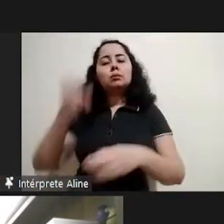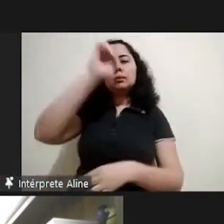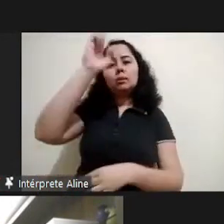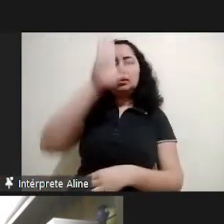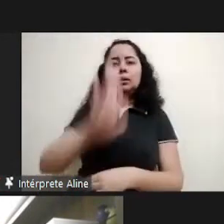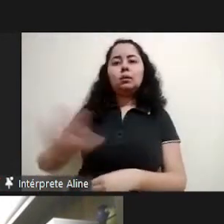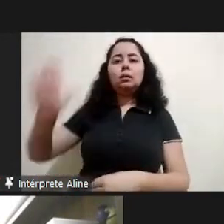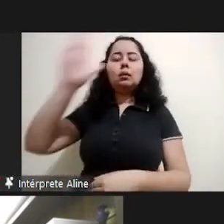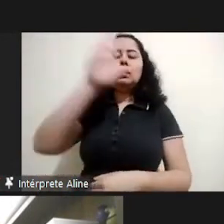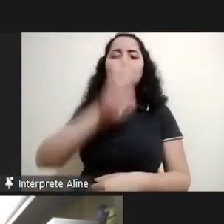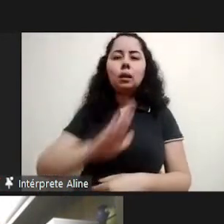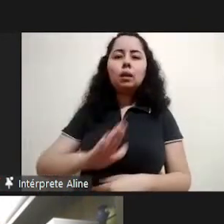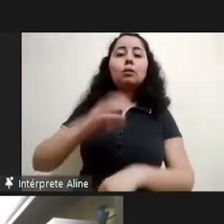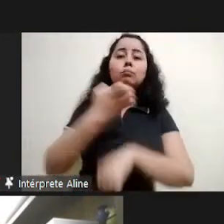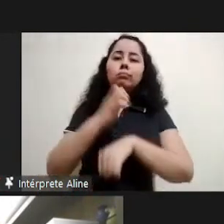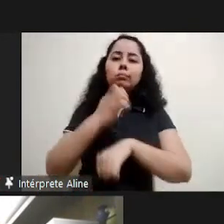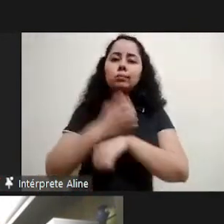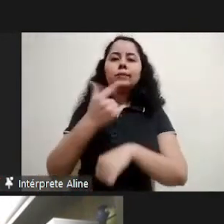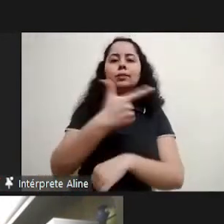de 2010.